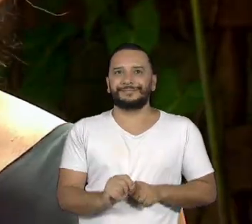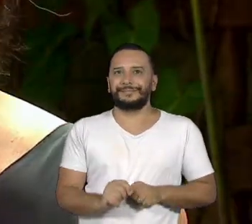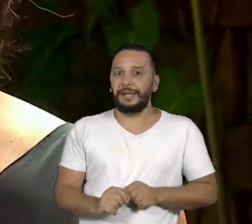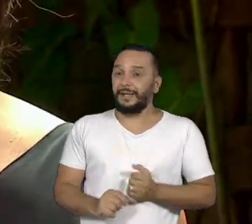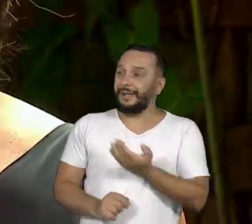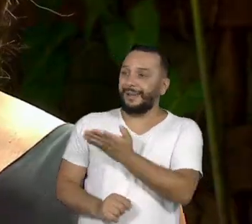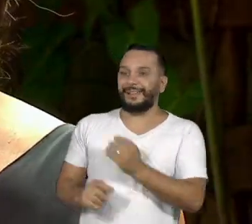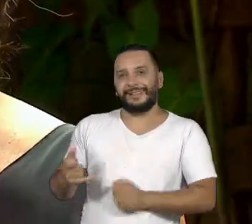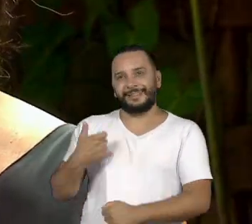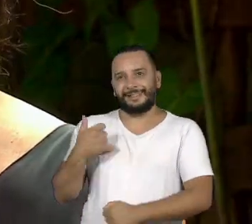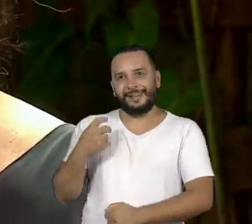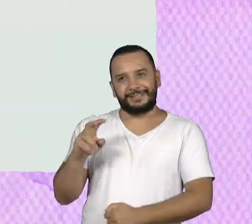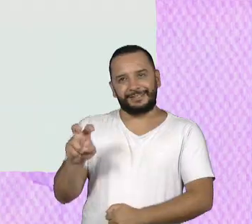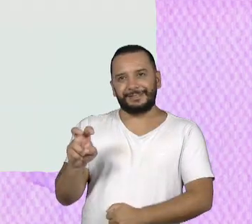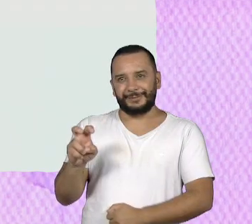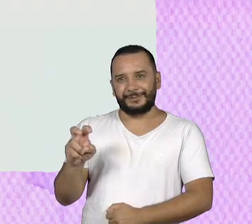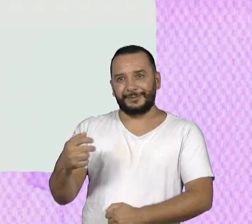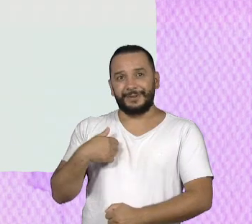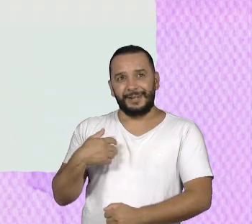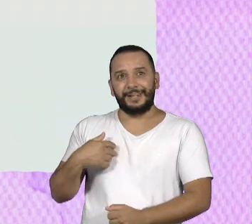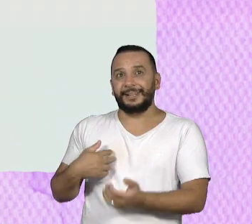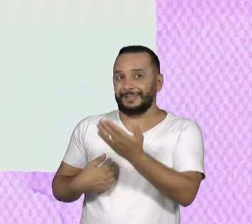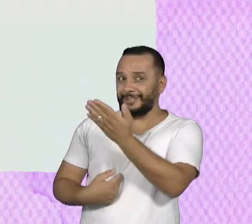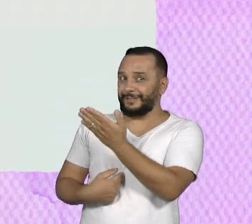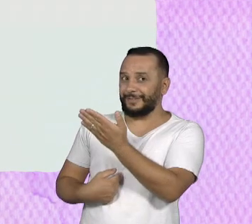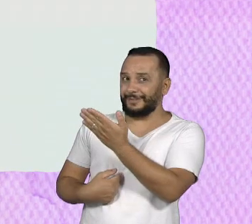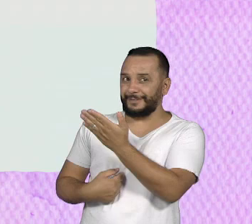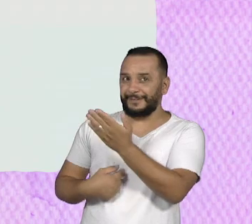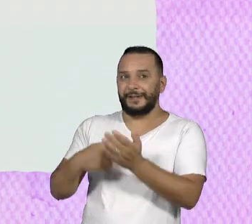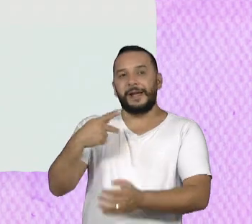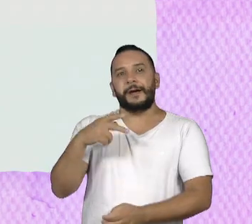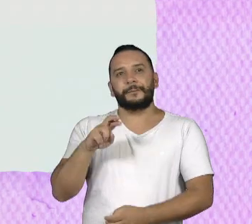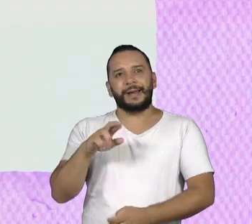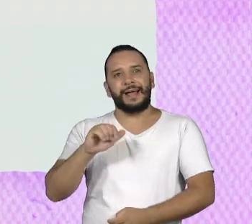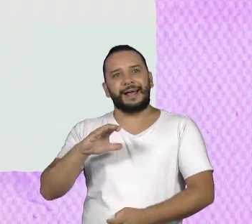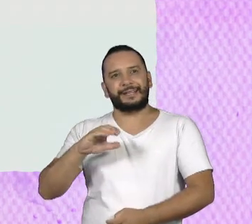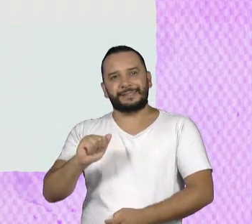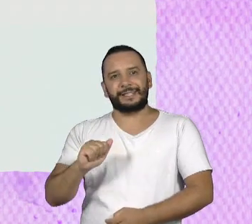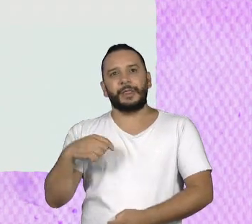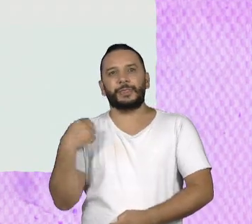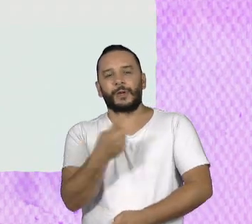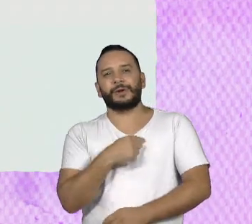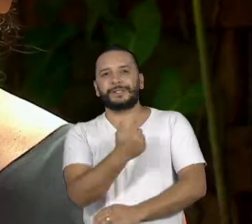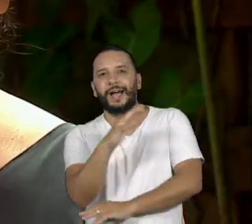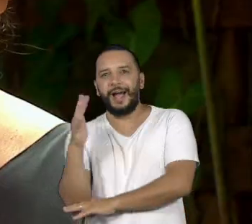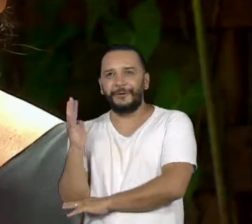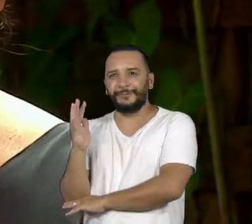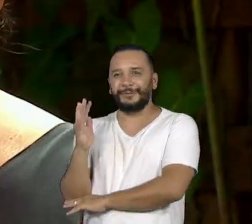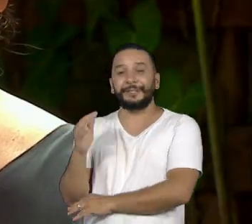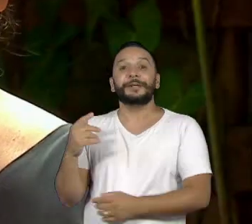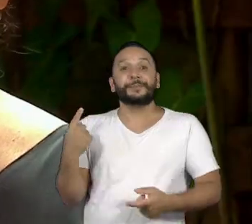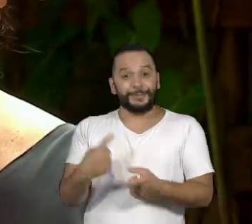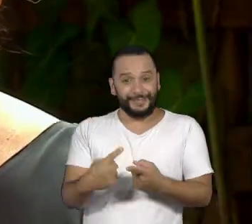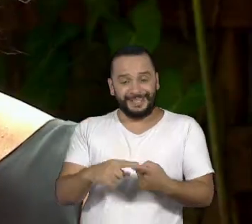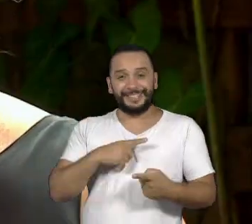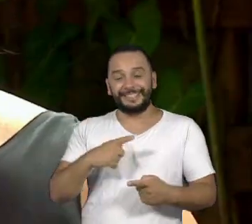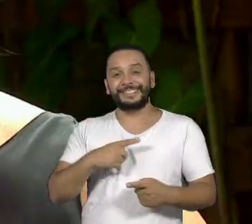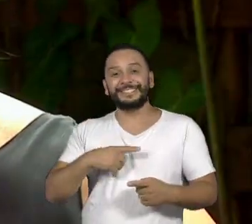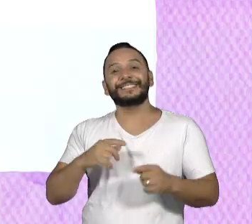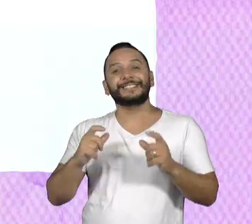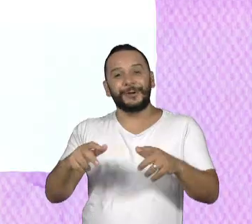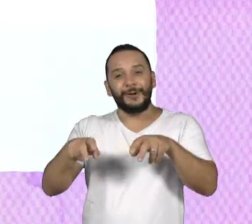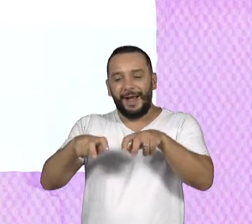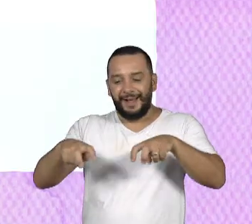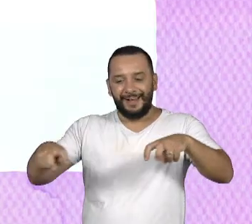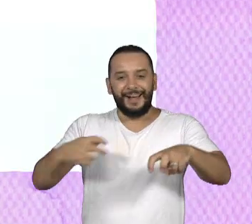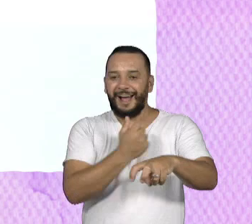anos, ela escreveu A Praça da Nossa Árvore. Era eu e ela, a gente ia muito numa praça aqui e a